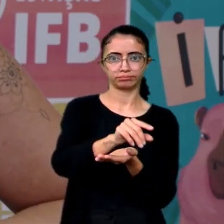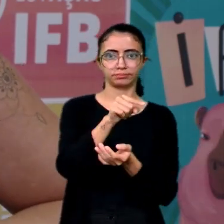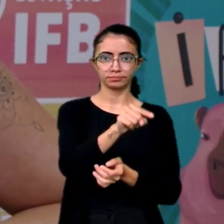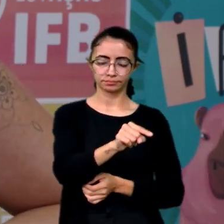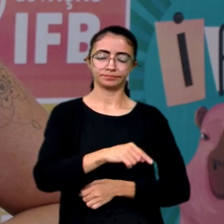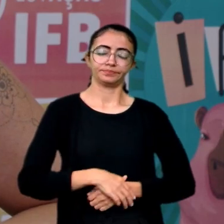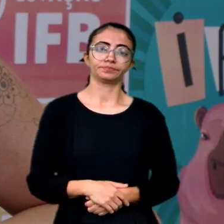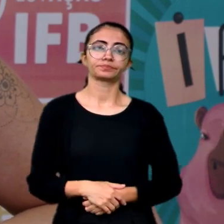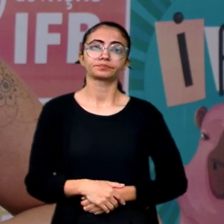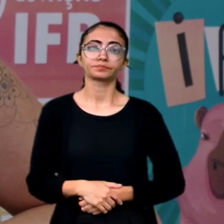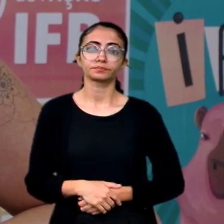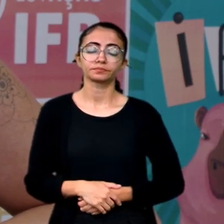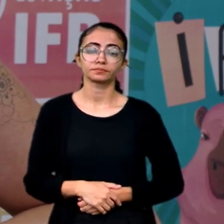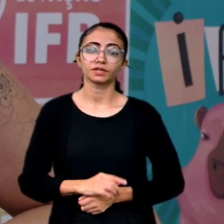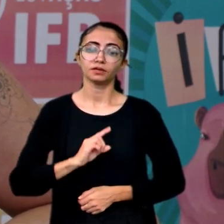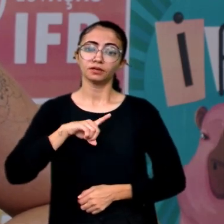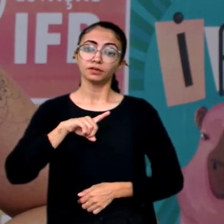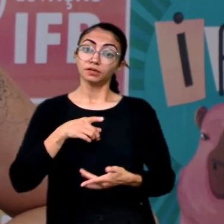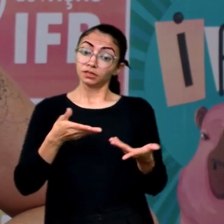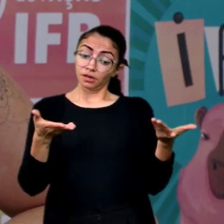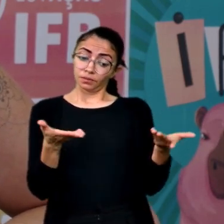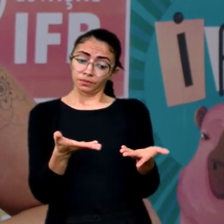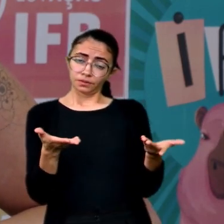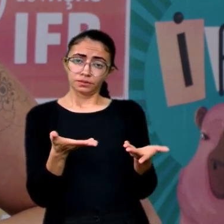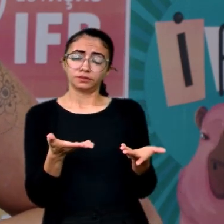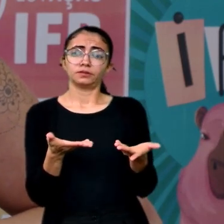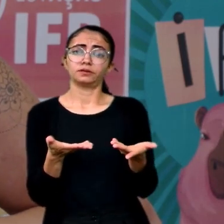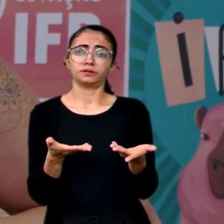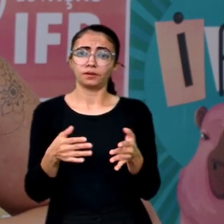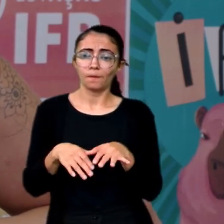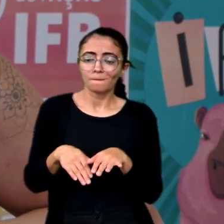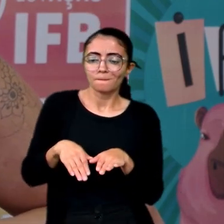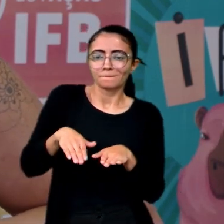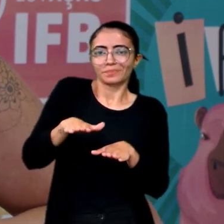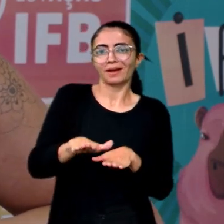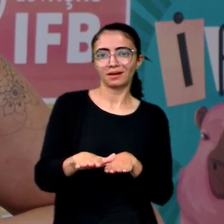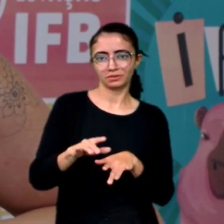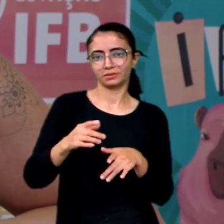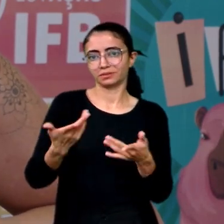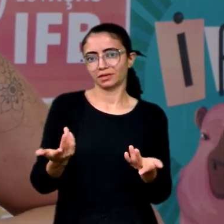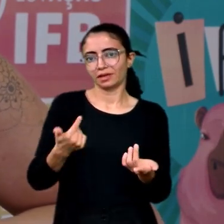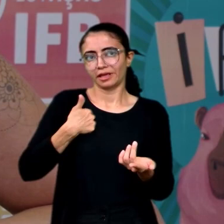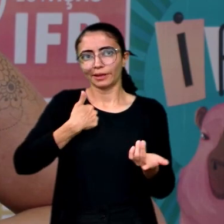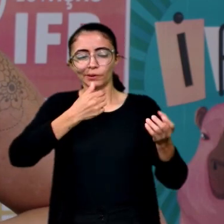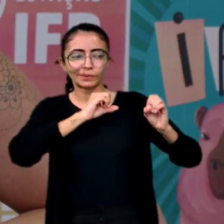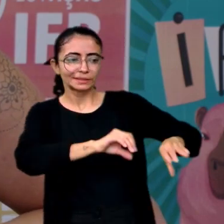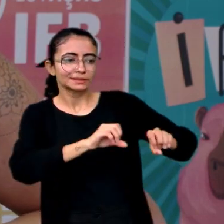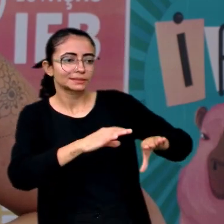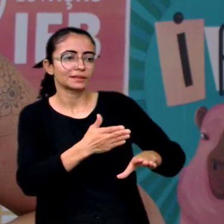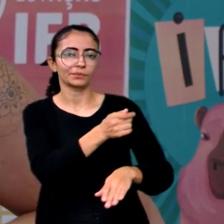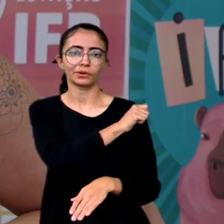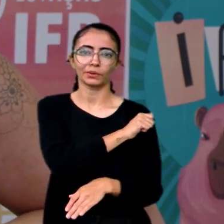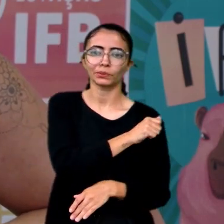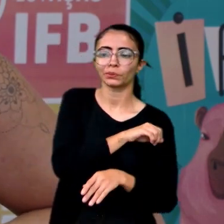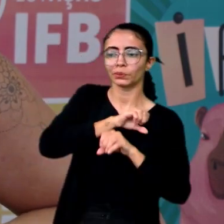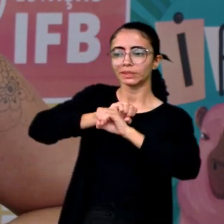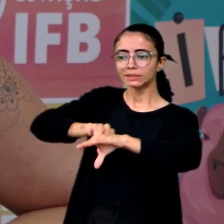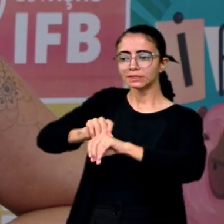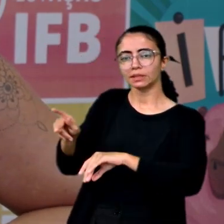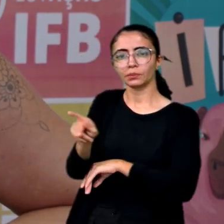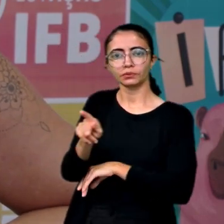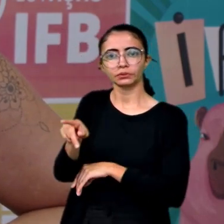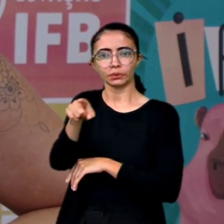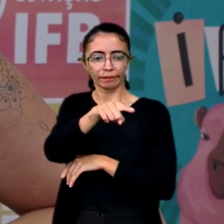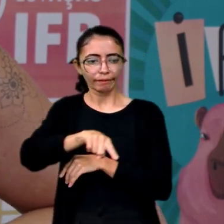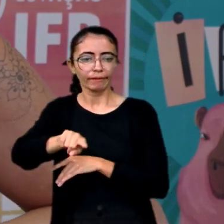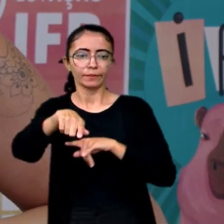E agora é justamente esse passo, porque não adianta eu ensinar para o estudante, para o professor, que ele tem que separar